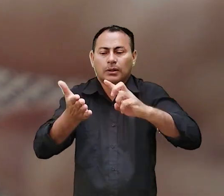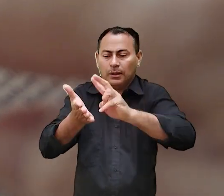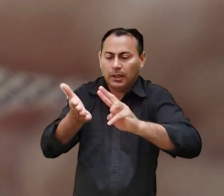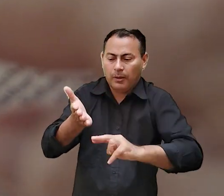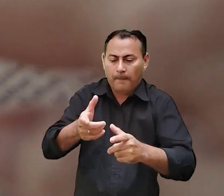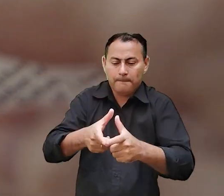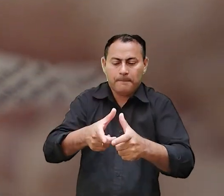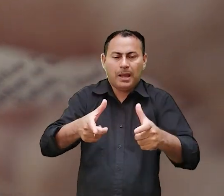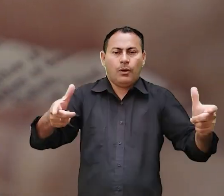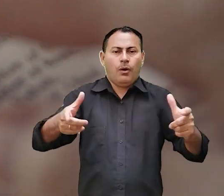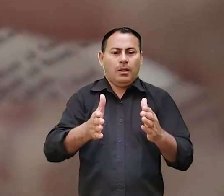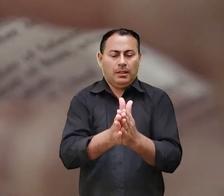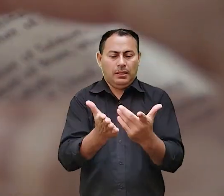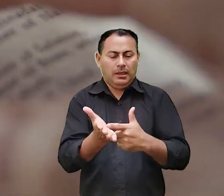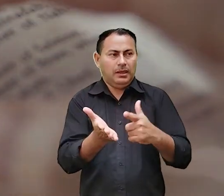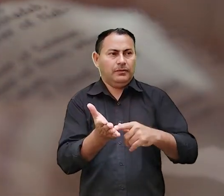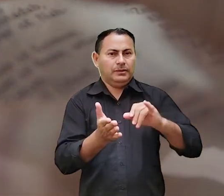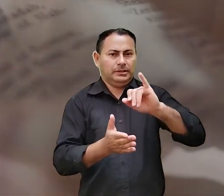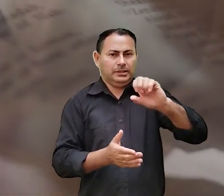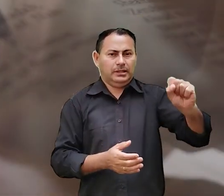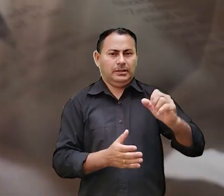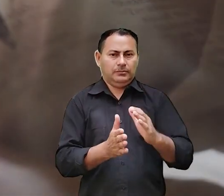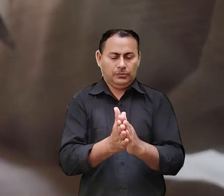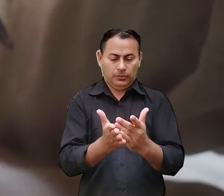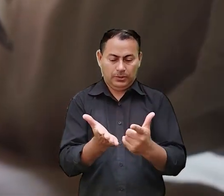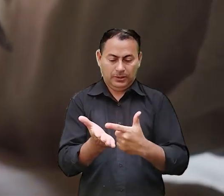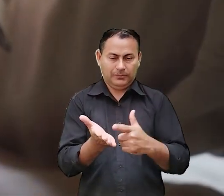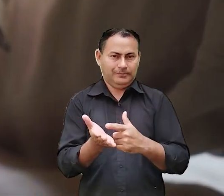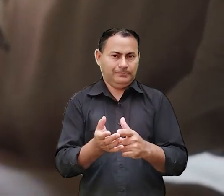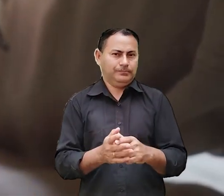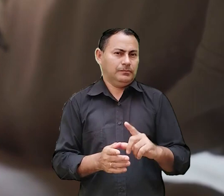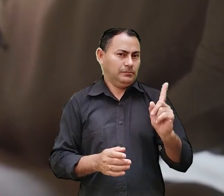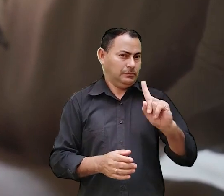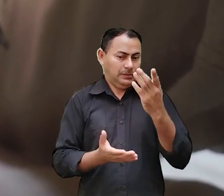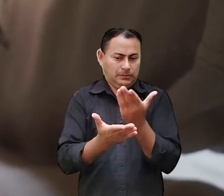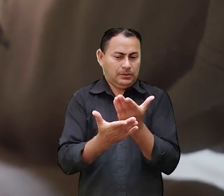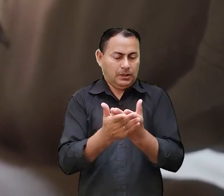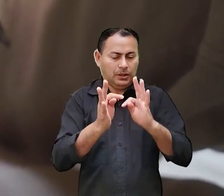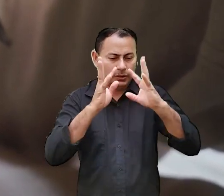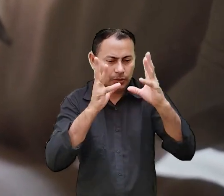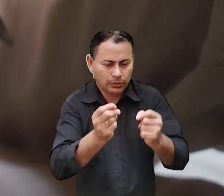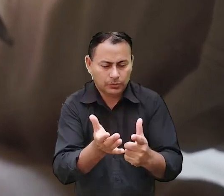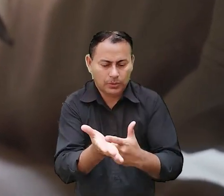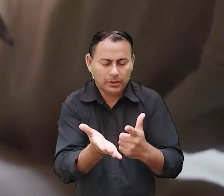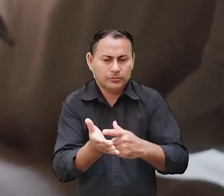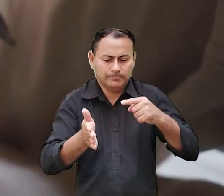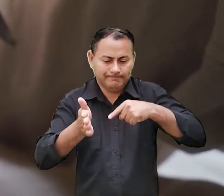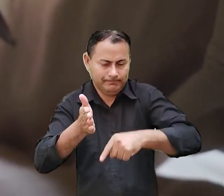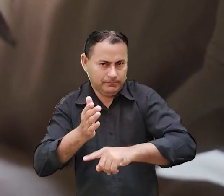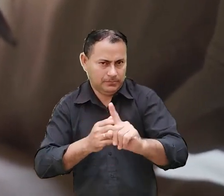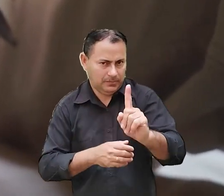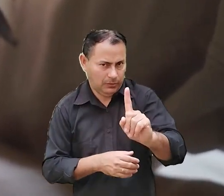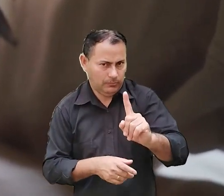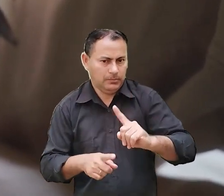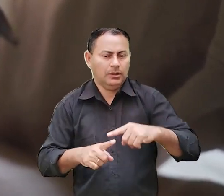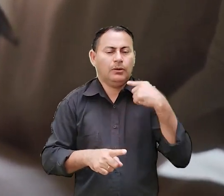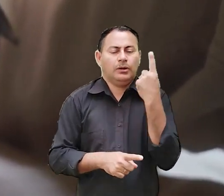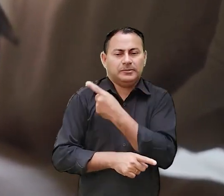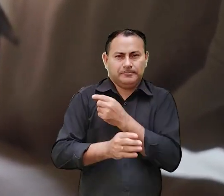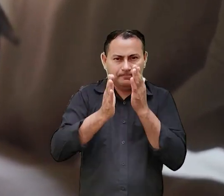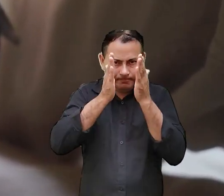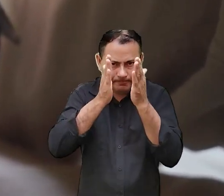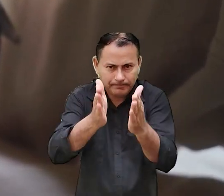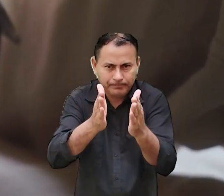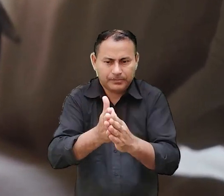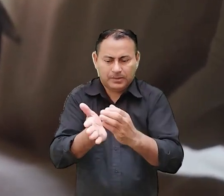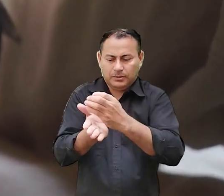quando lê o maior livro da Bíblia o livro de Isaías não vamos estudar todo o livro em profundidade vamos